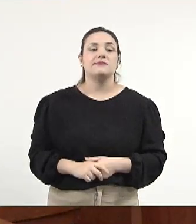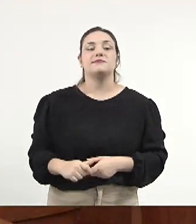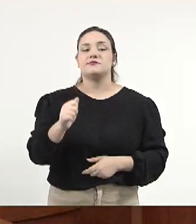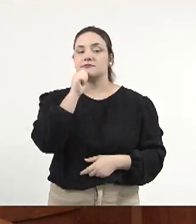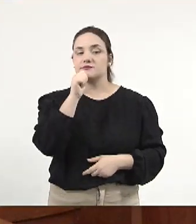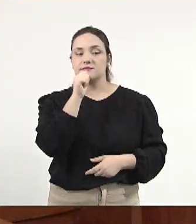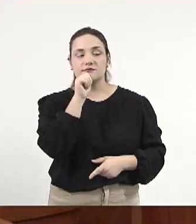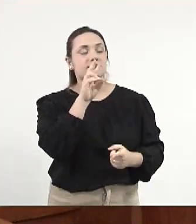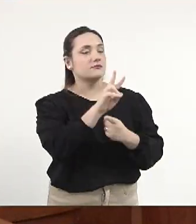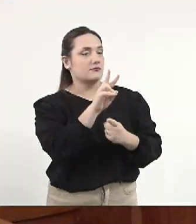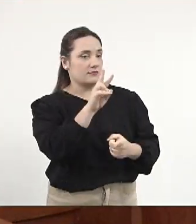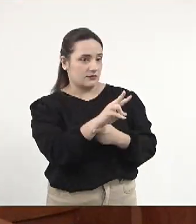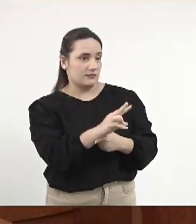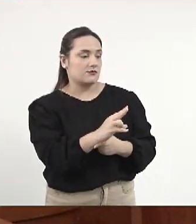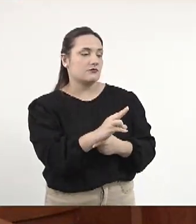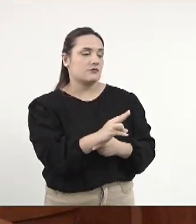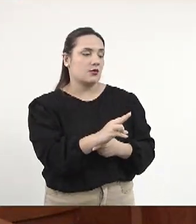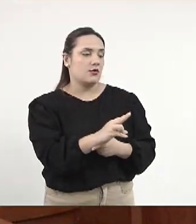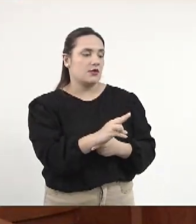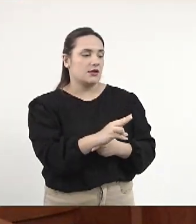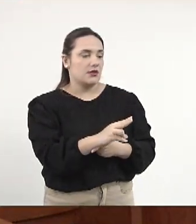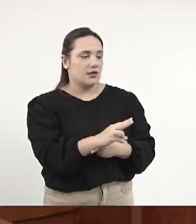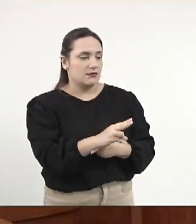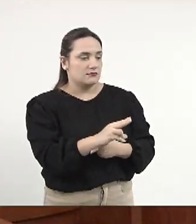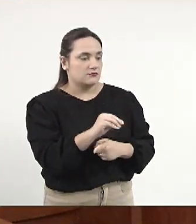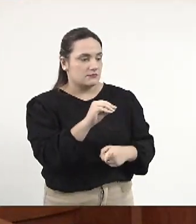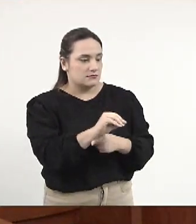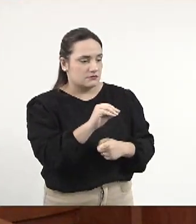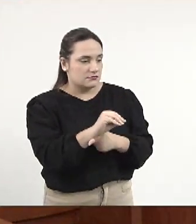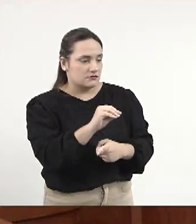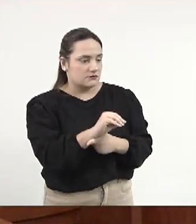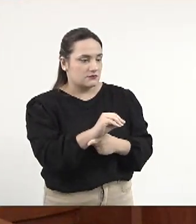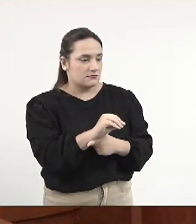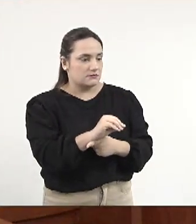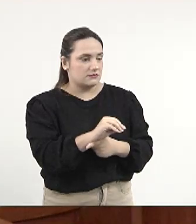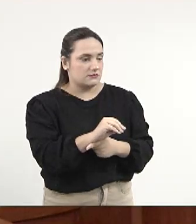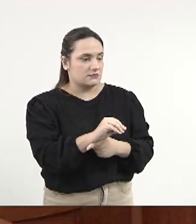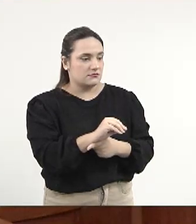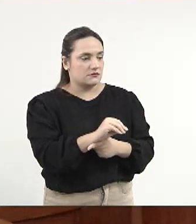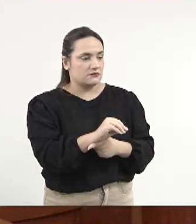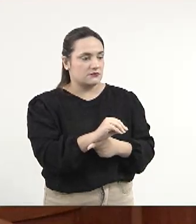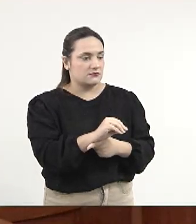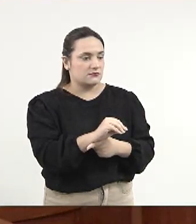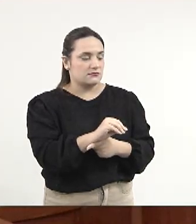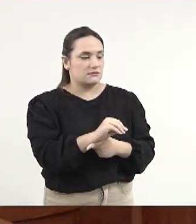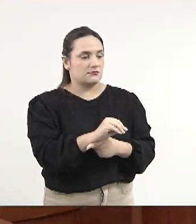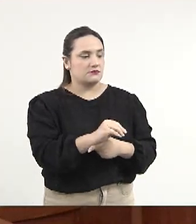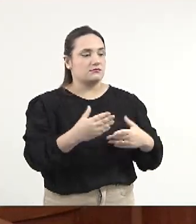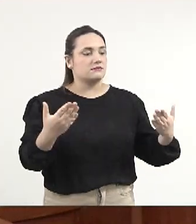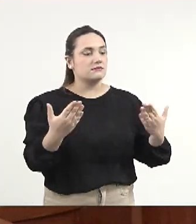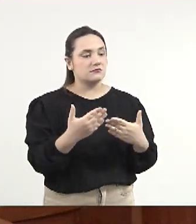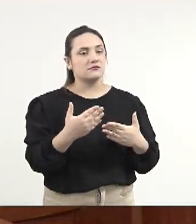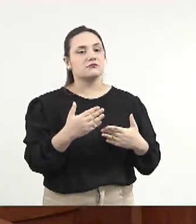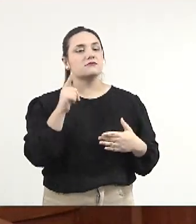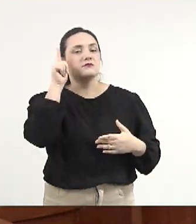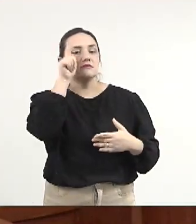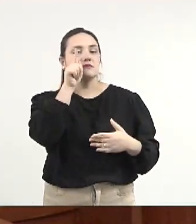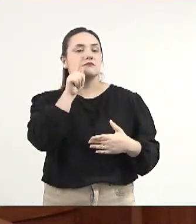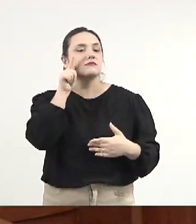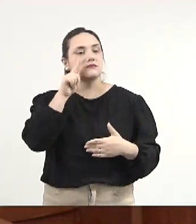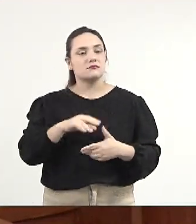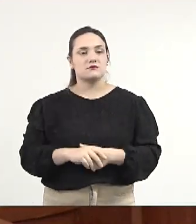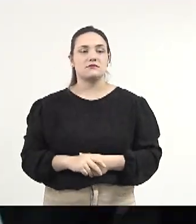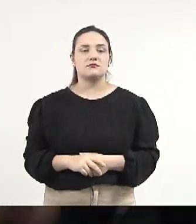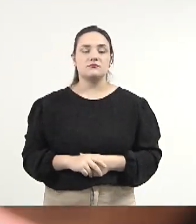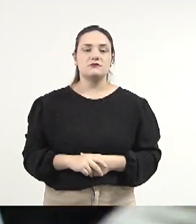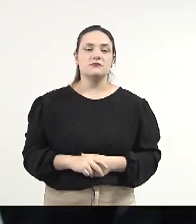cuidar da sua criança que depende única e exclusivamente delas. Deputada Gleice. Deputado Pedro Kemp,